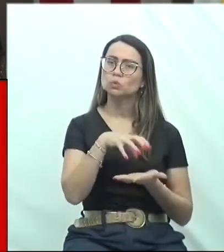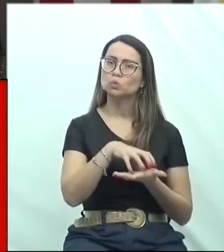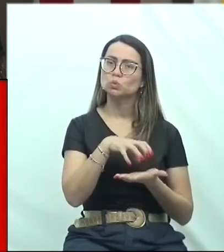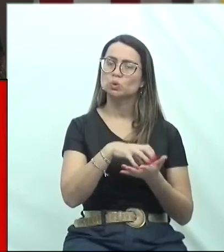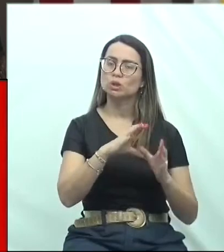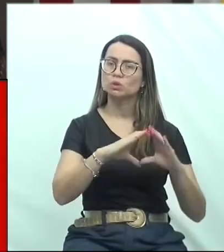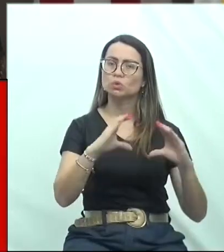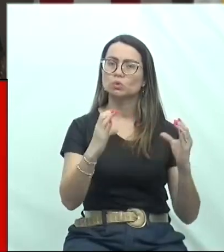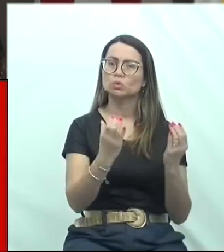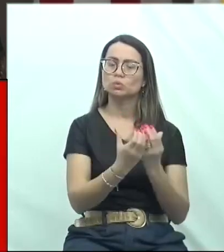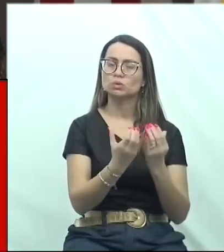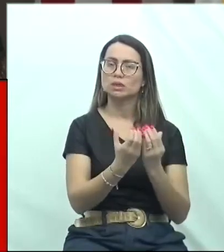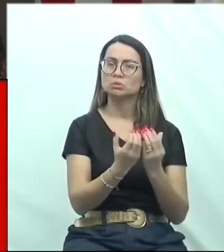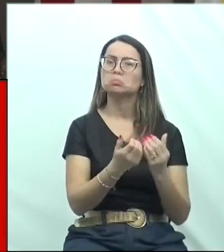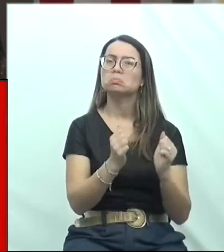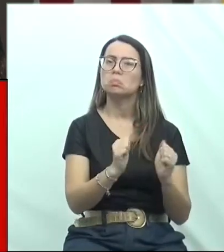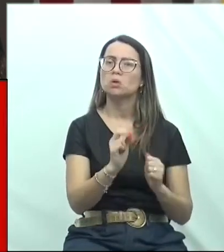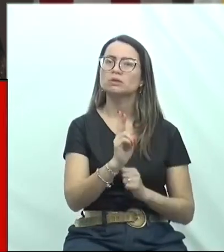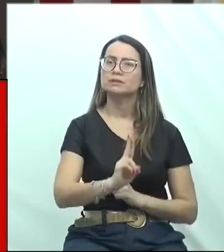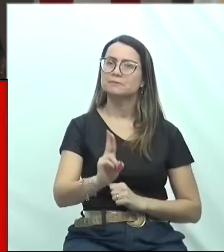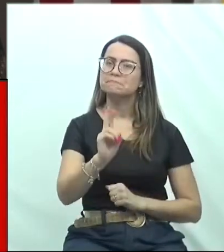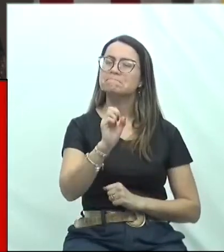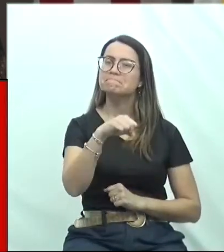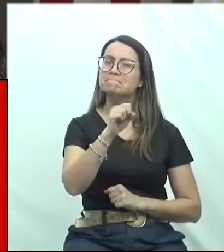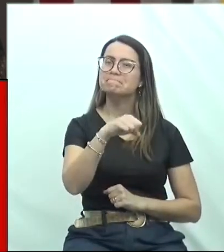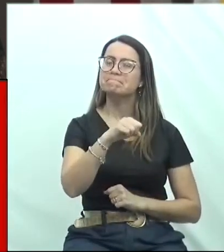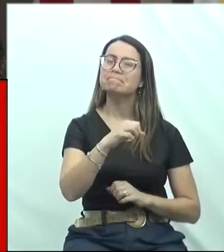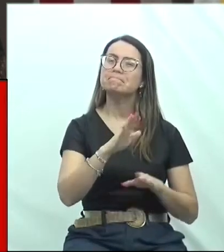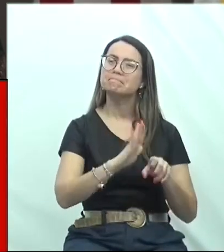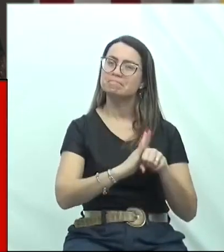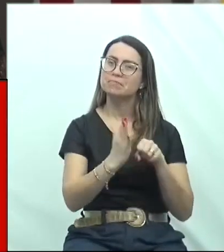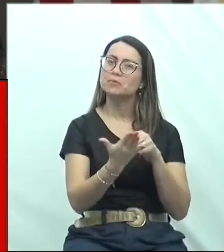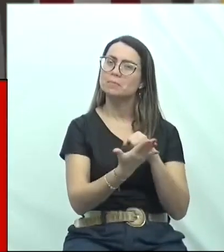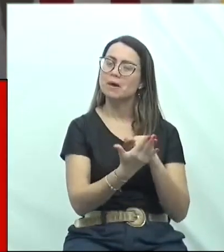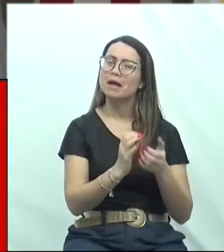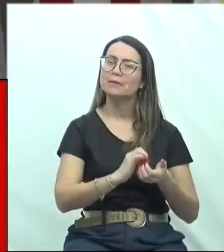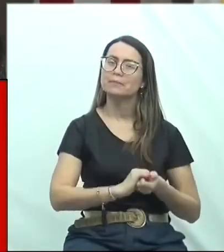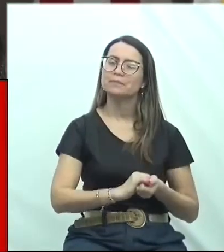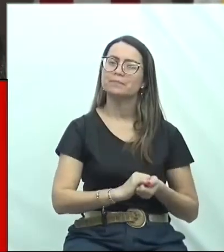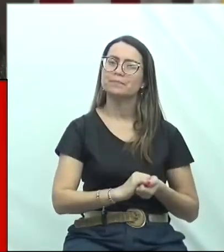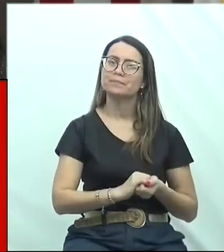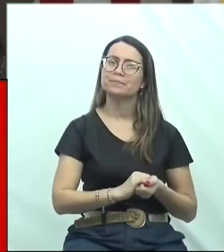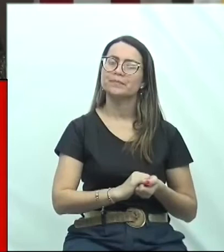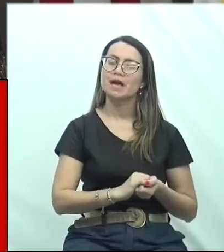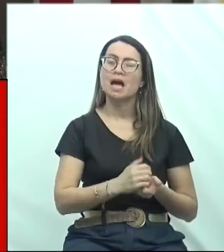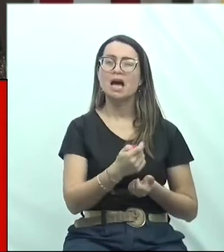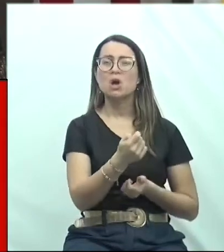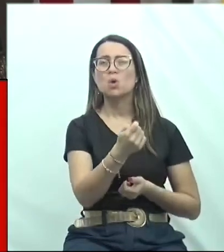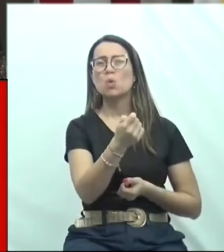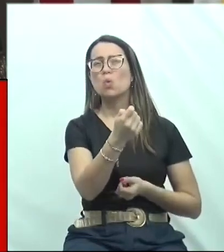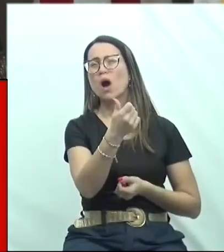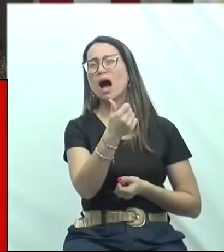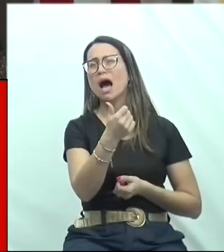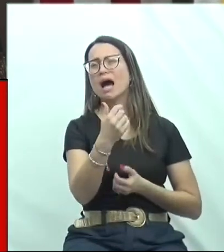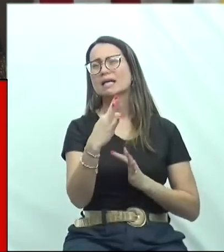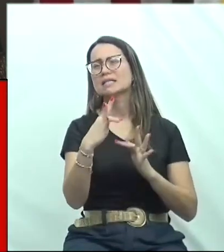tem muita utilidade num bairro, né? Quase todos os bairros de Criciúma têm.